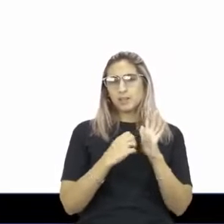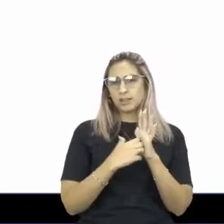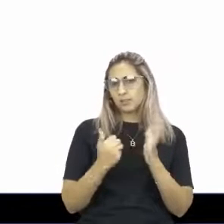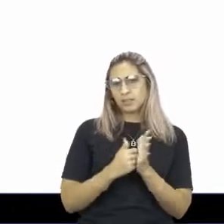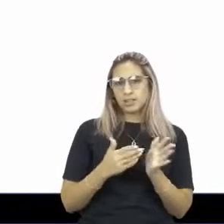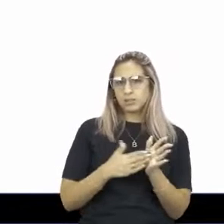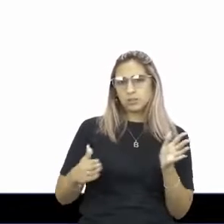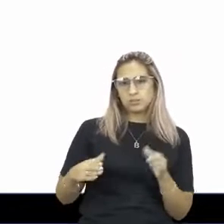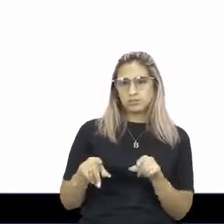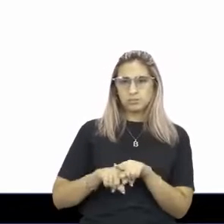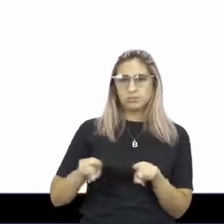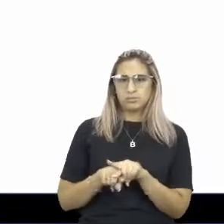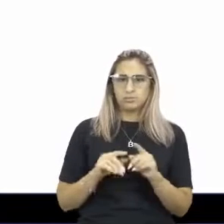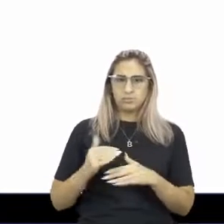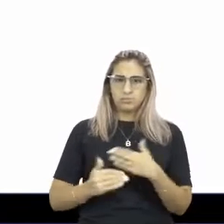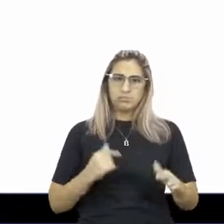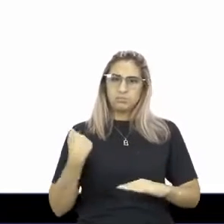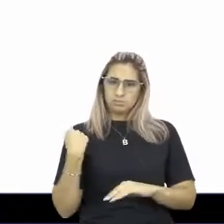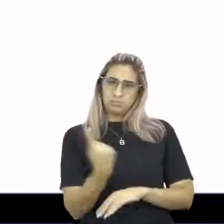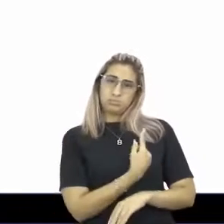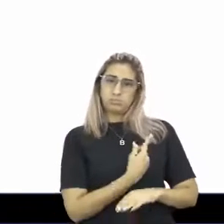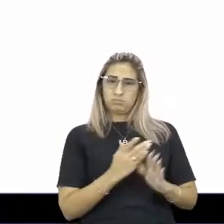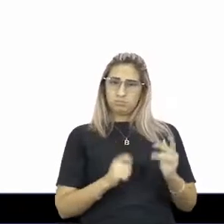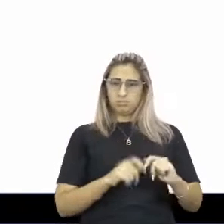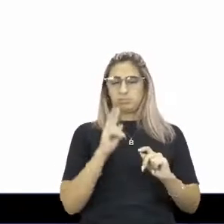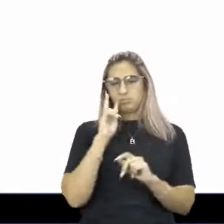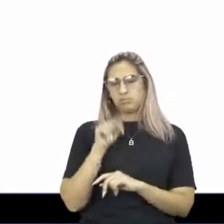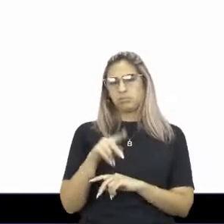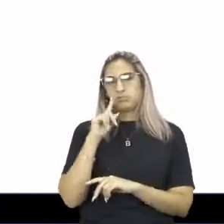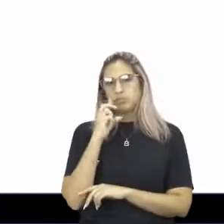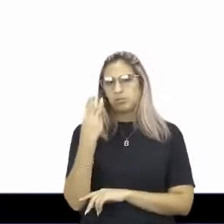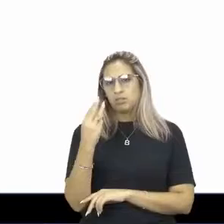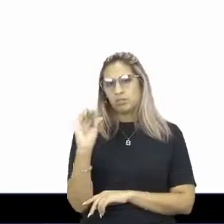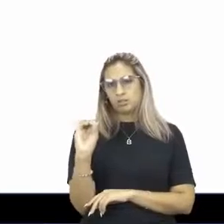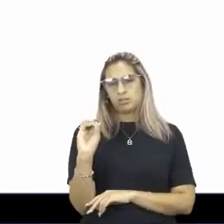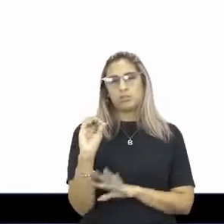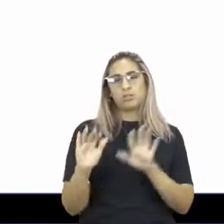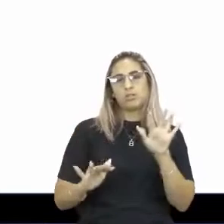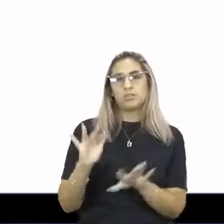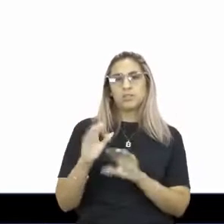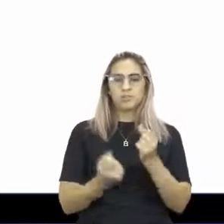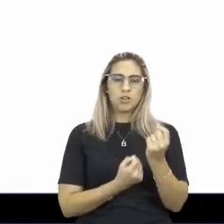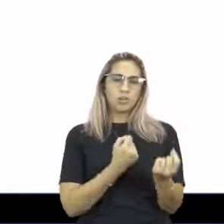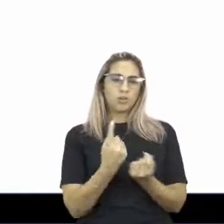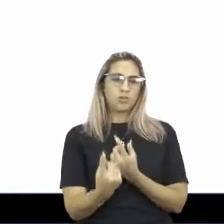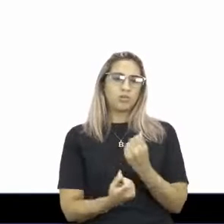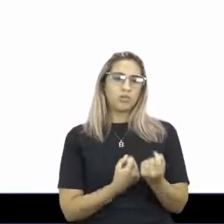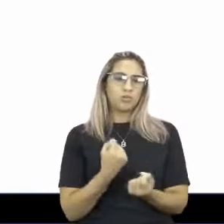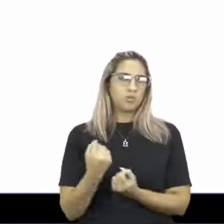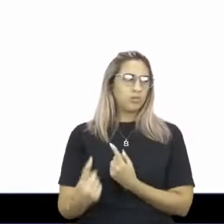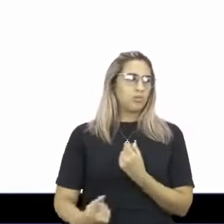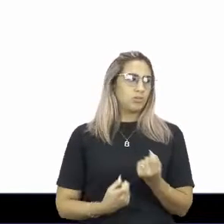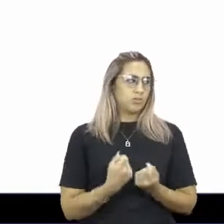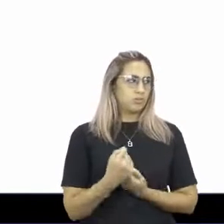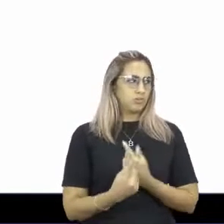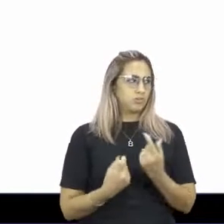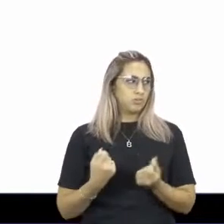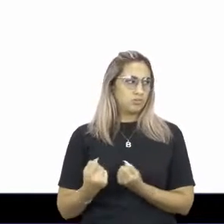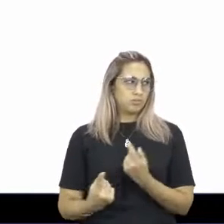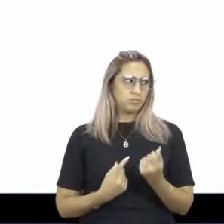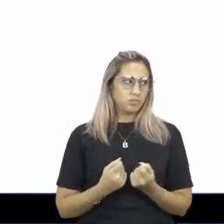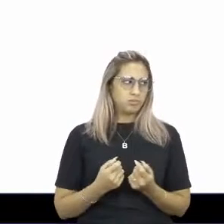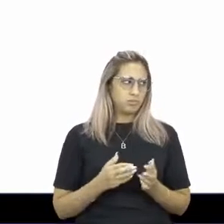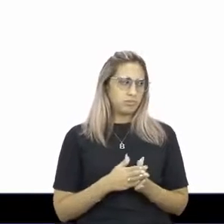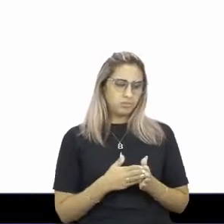gente ainda não tem ali, a gente está prevendo que seja para o dia 30, mas ainda depende de algumas outras questões a serem acertadas,